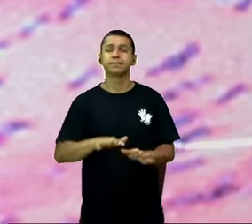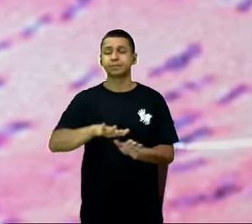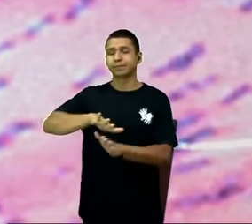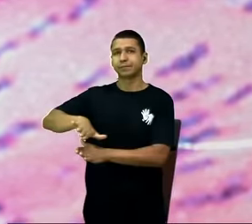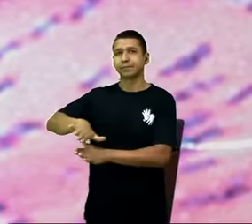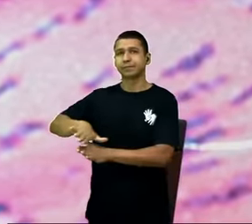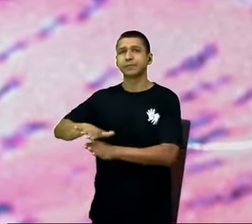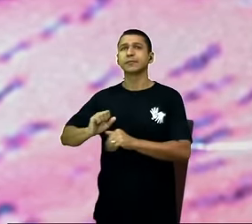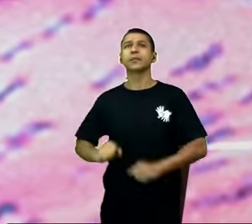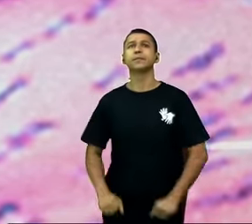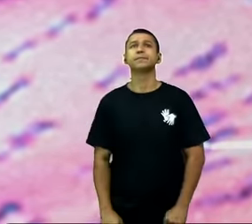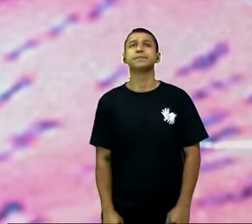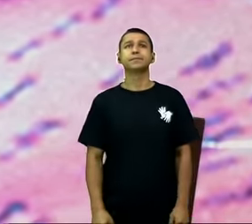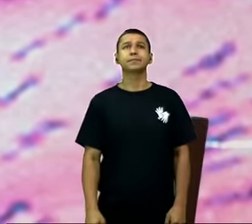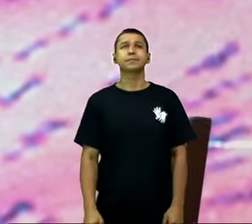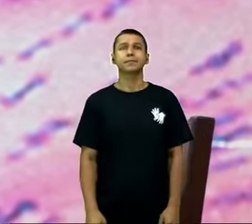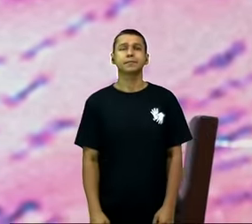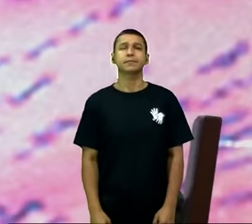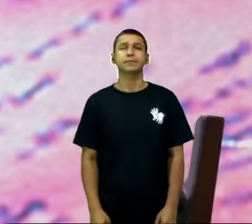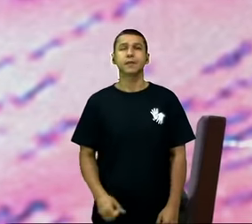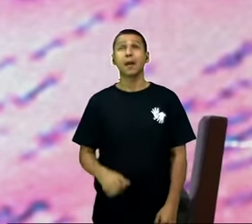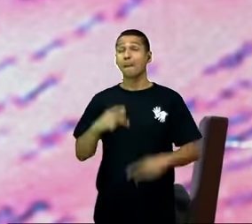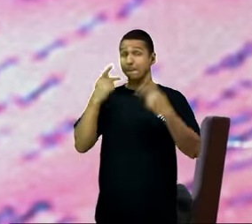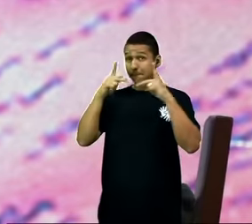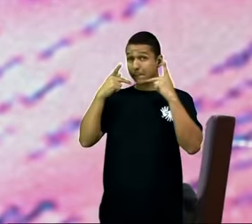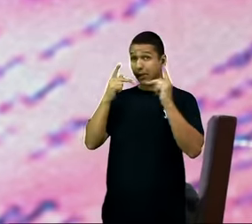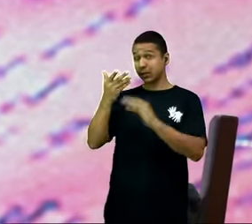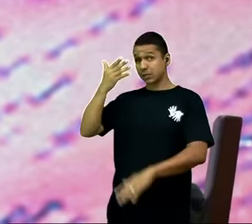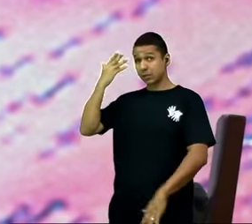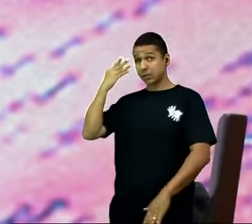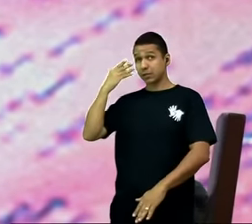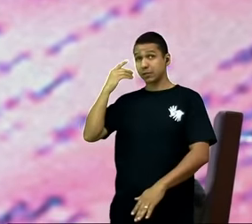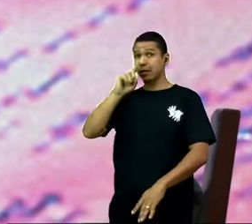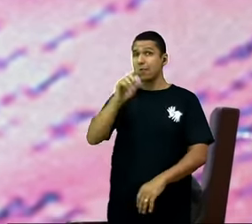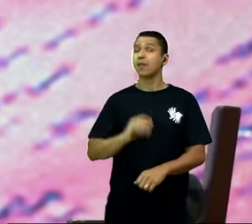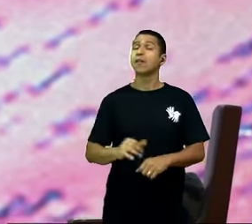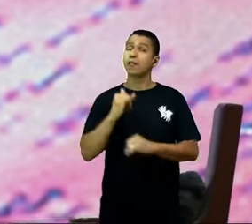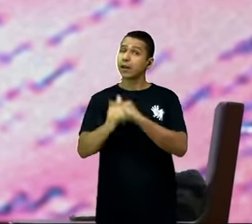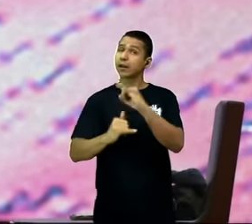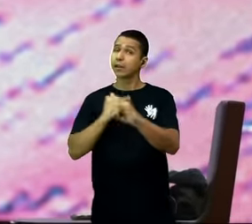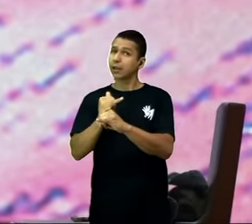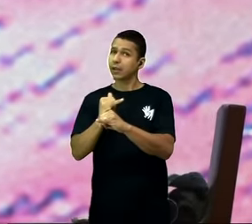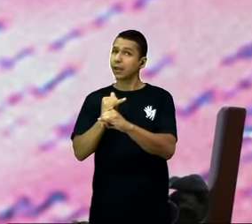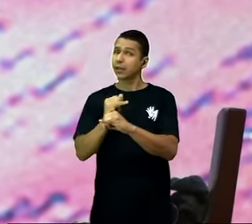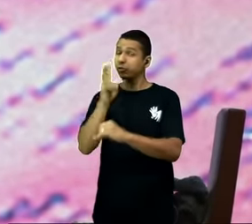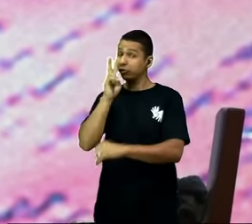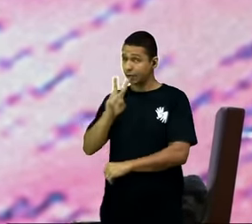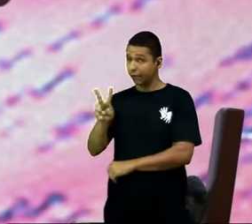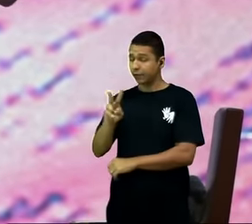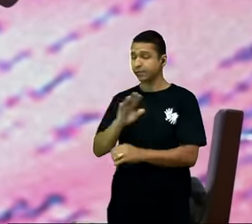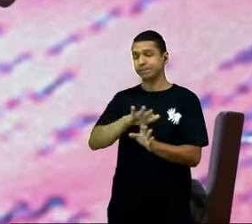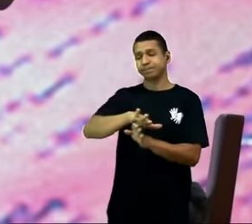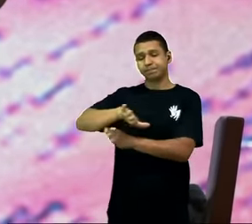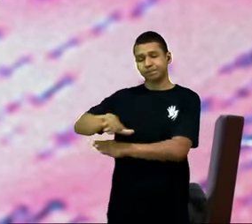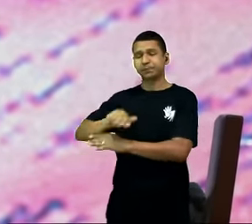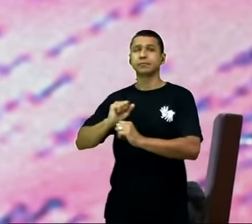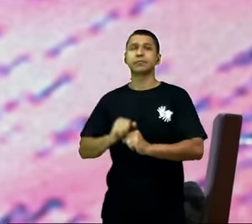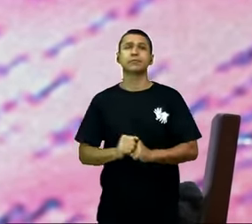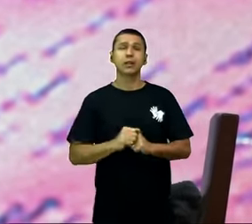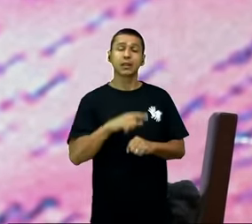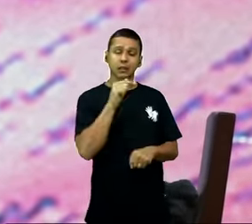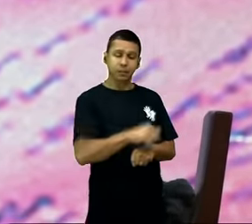Quem não ouviu as outras coisas que eu preguei, pega na internet lá. Muito forte. Chegamos no ponto da história de Abraão, onde Abraão e